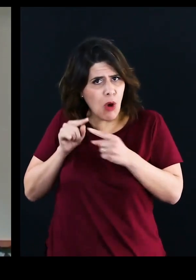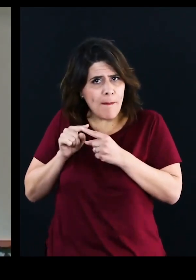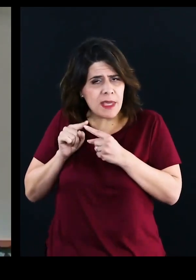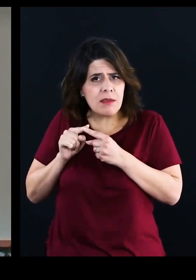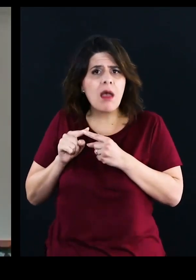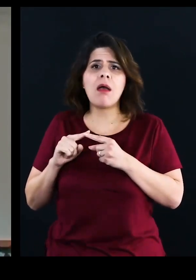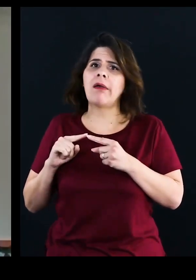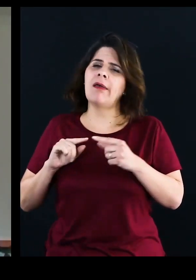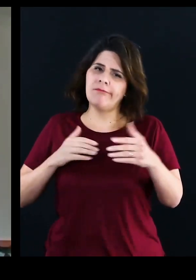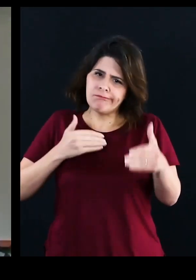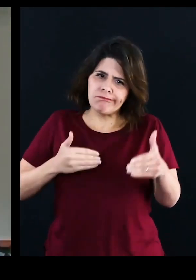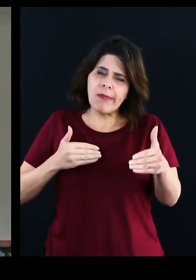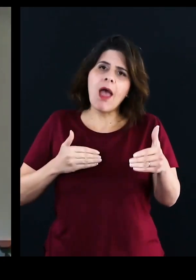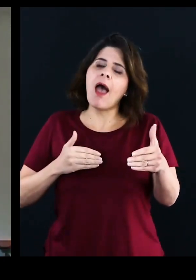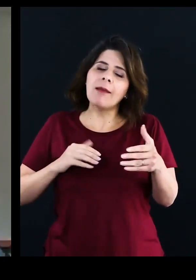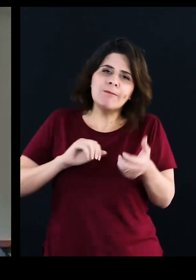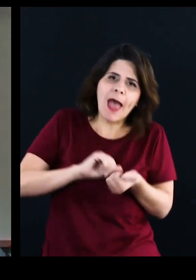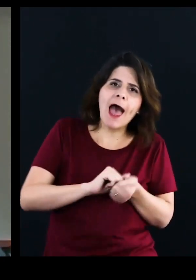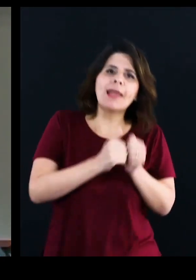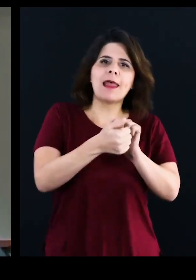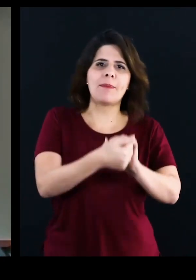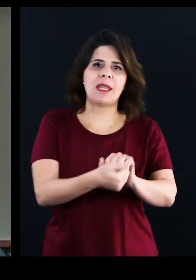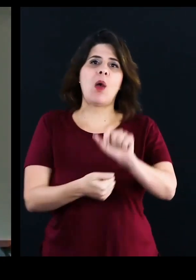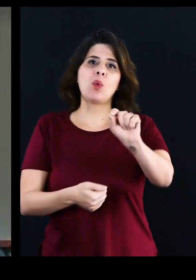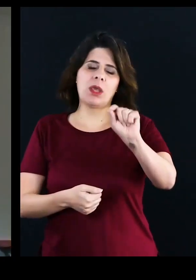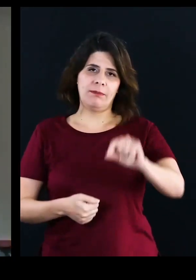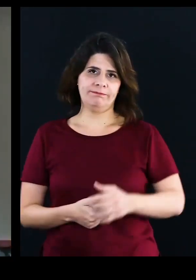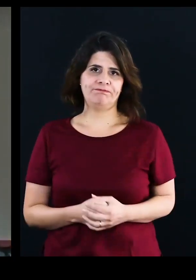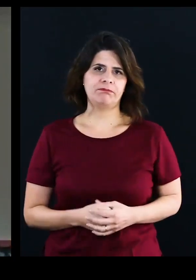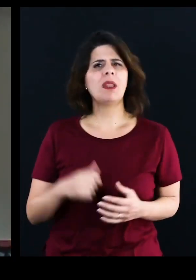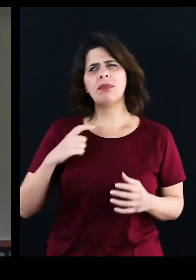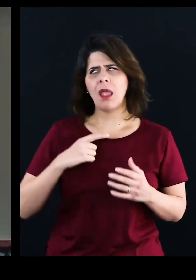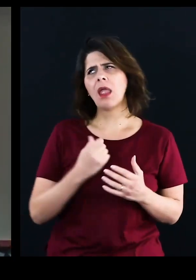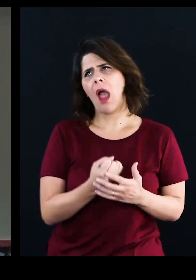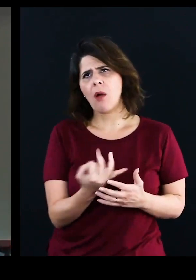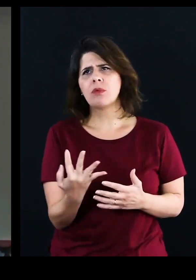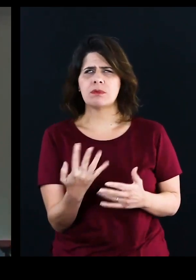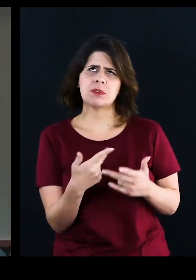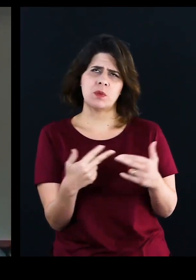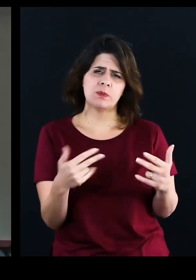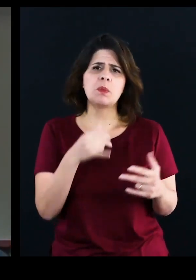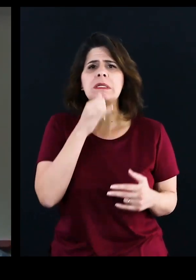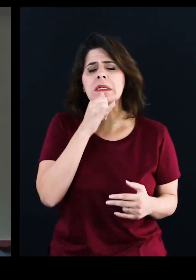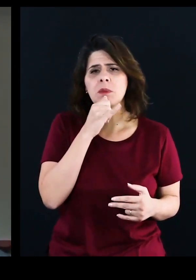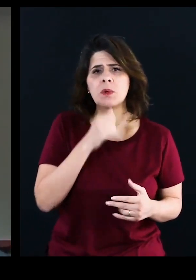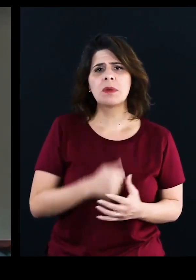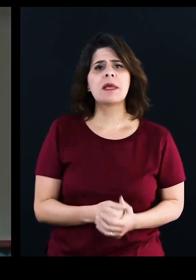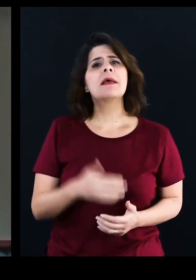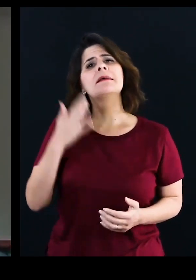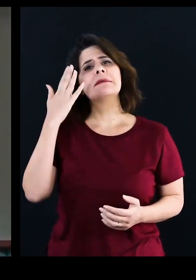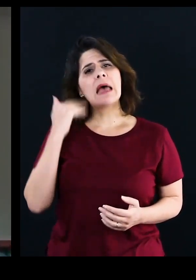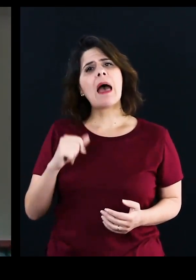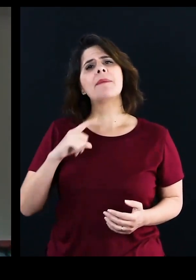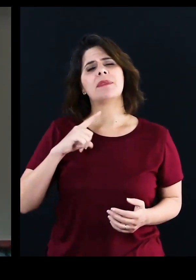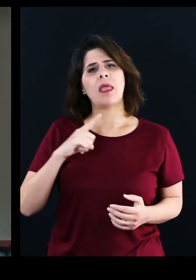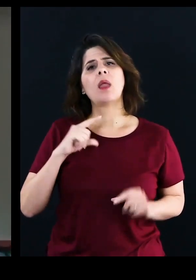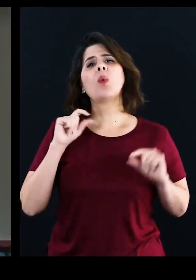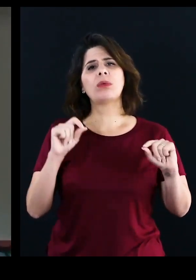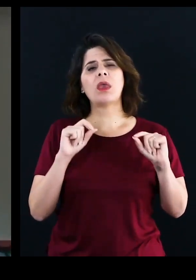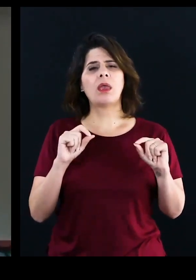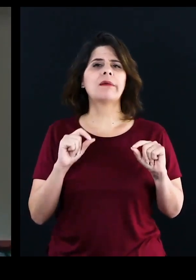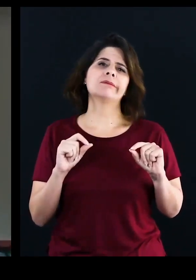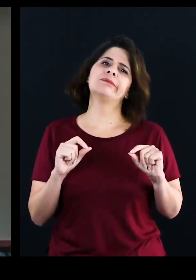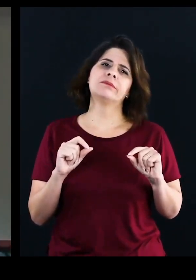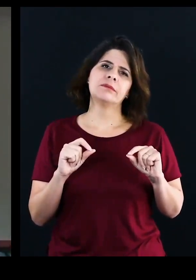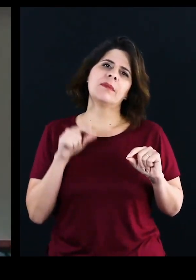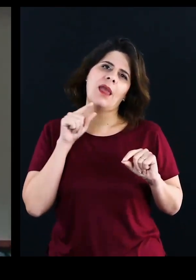adaptar. Então, tem algumas coisas. Algumas coisas, por exemplo, você sabe que nós temos um programa de circulação muito grande, nacional, que a gente vai